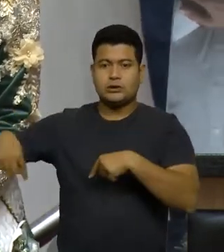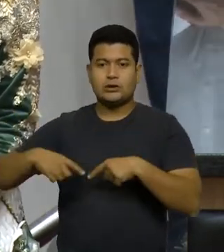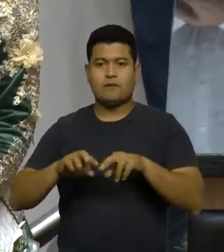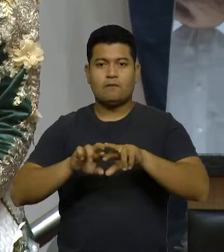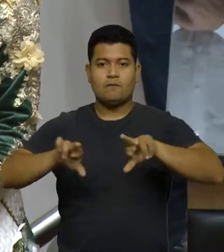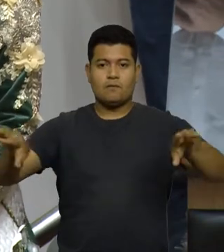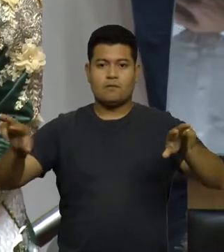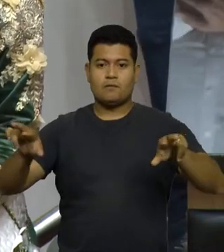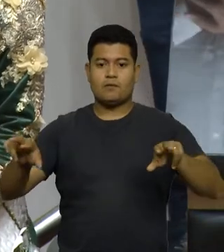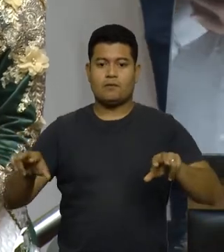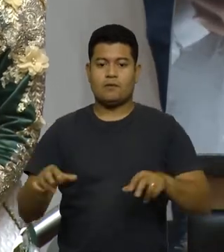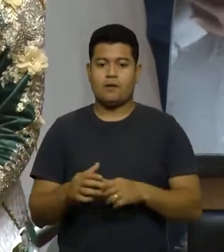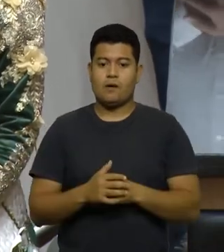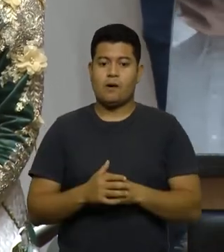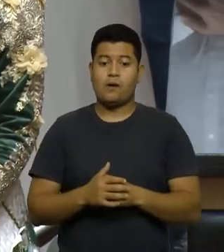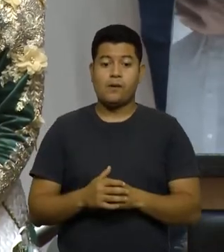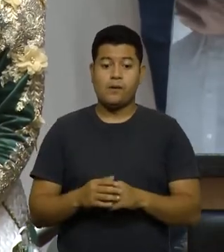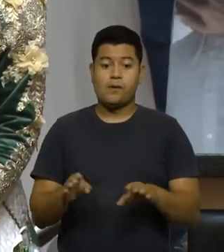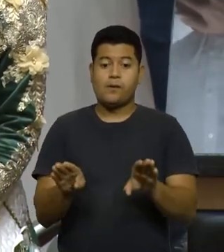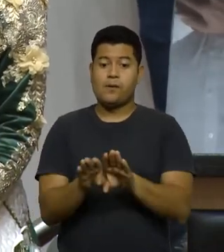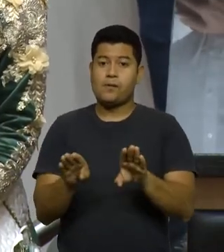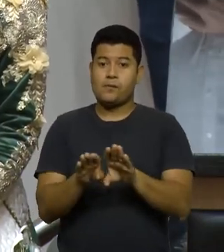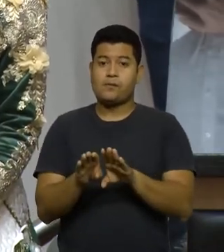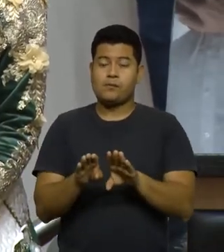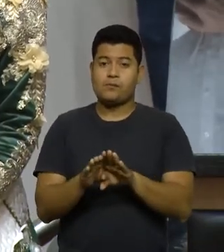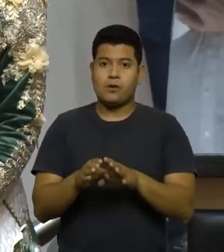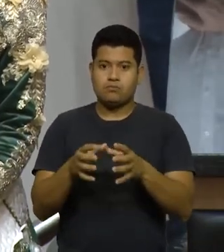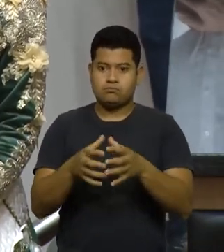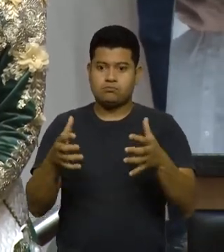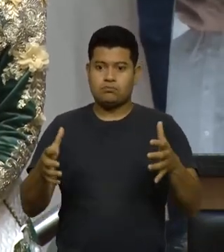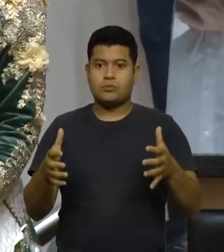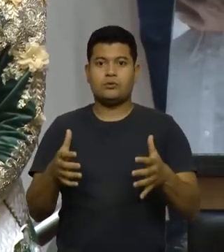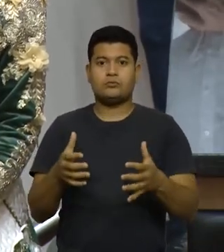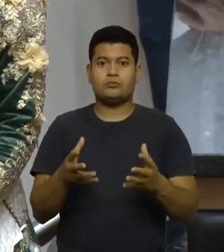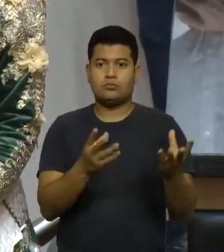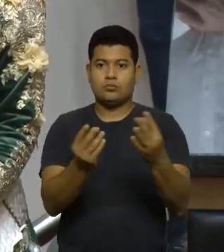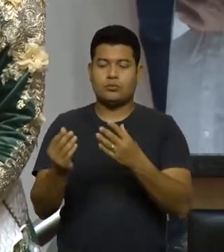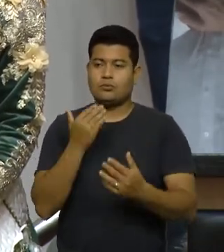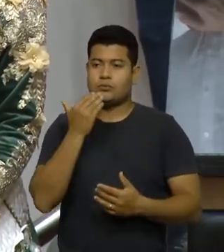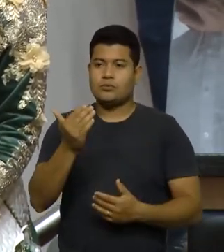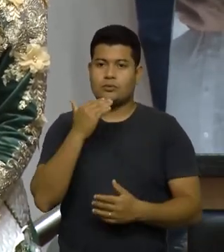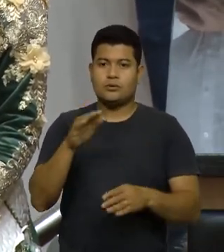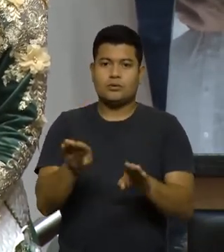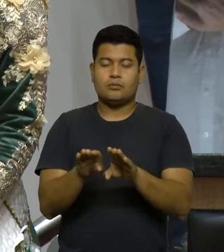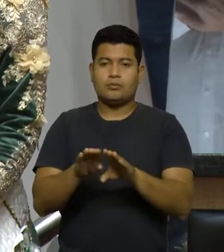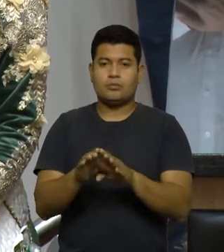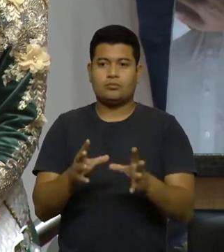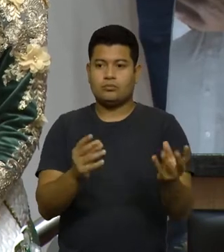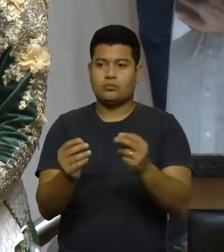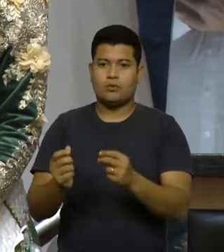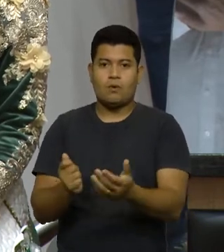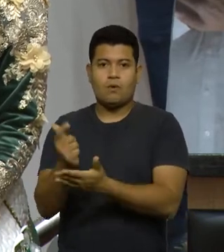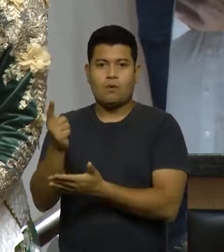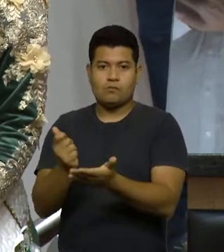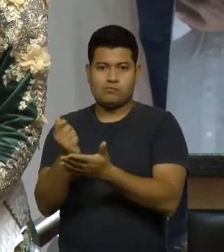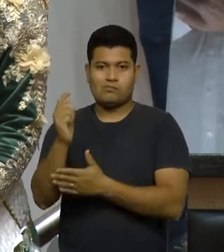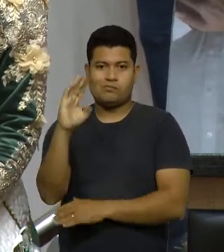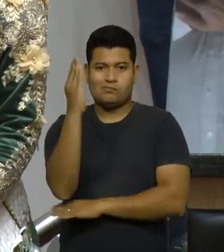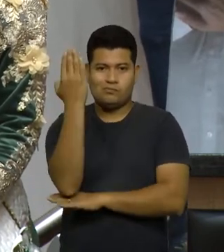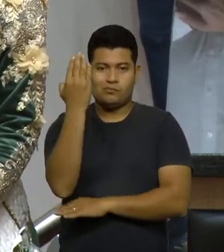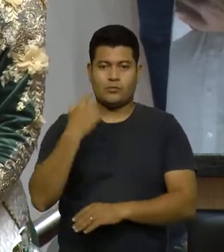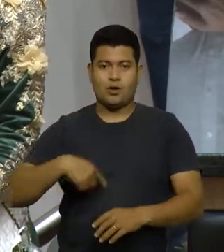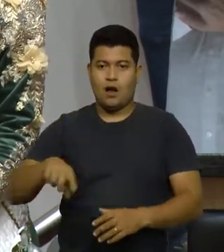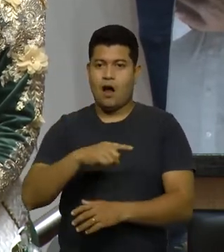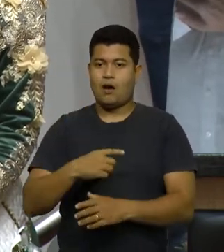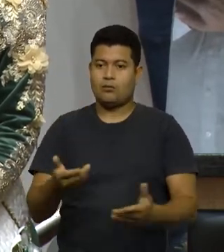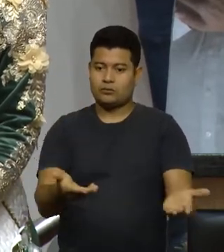a crescente demanda e o consumo da madeira. E estamos aqui para oficializar o convite